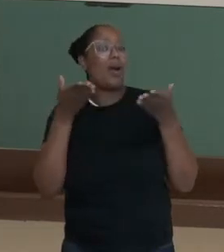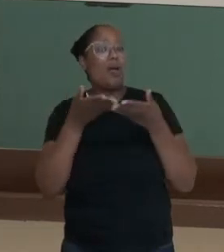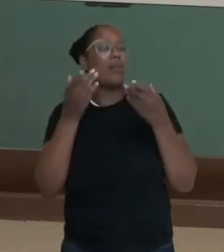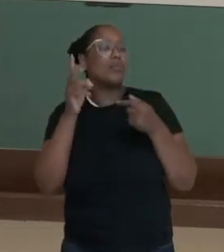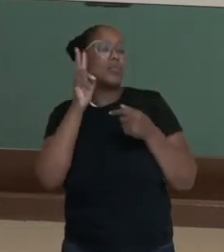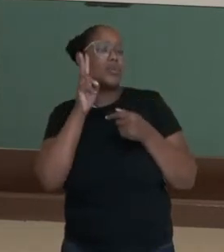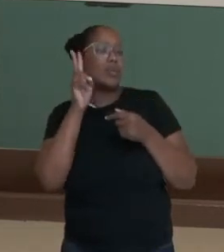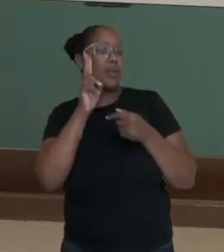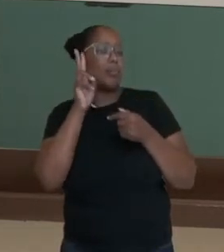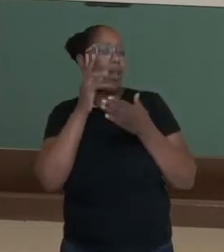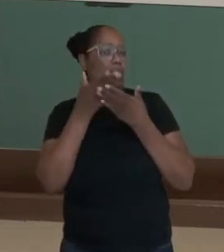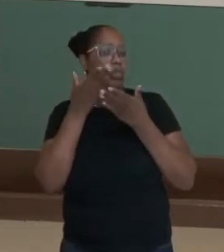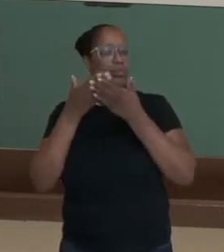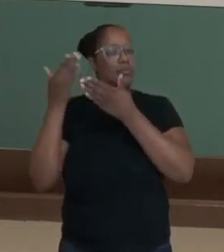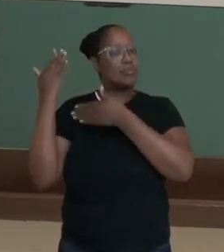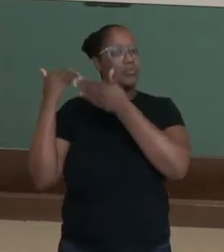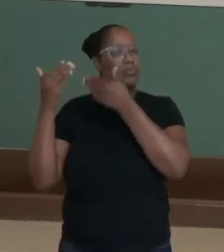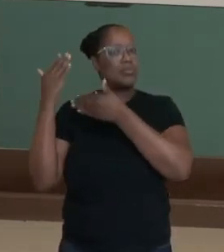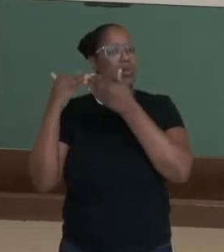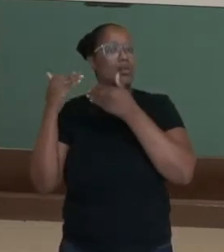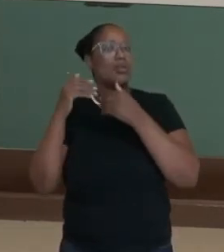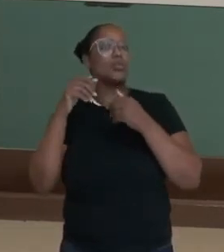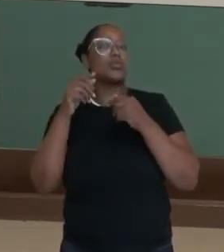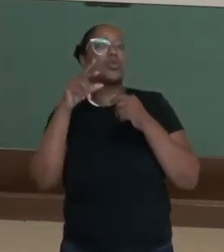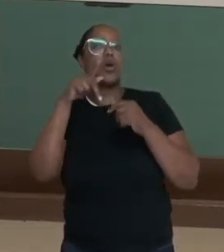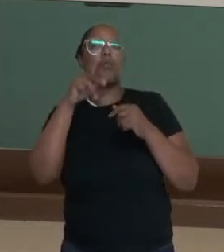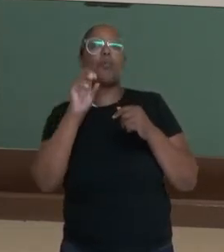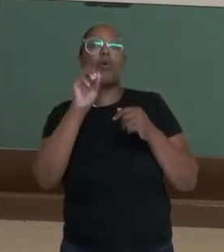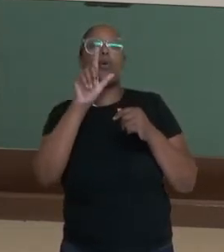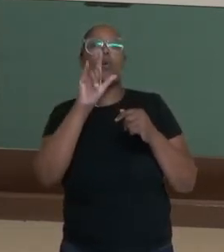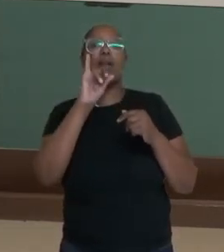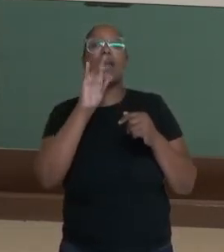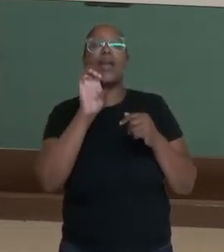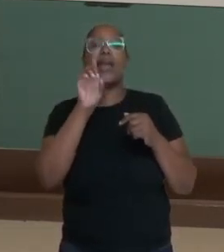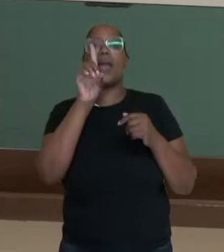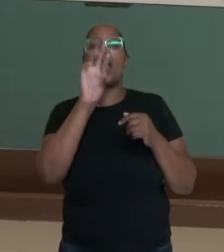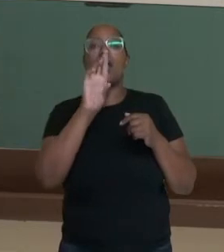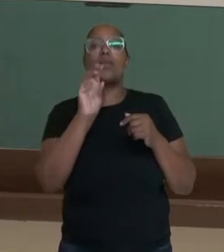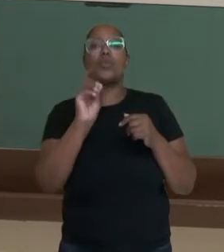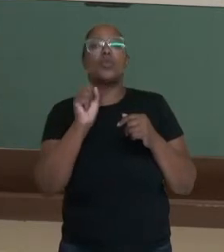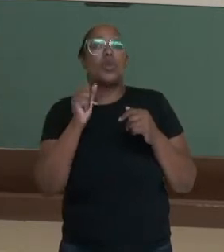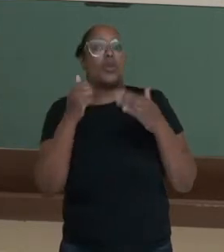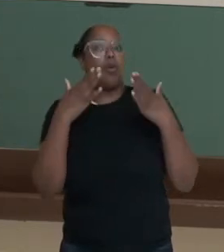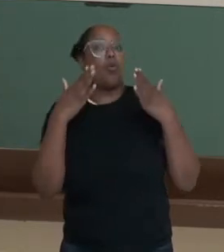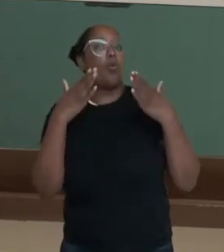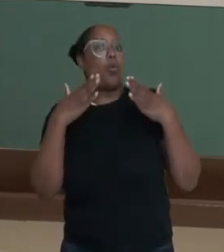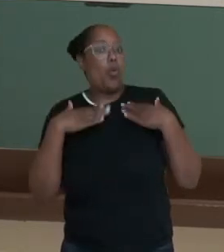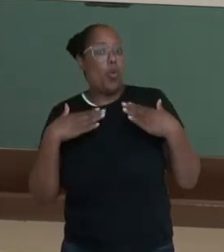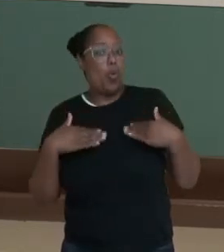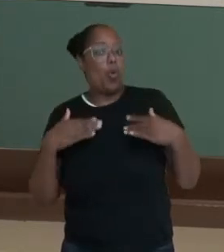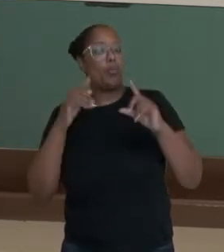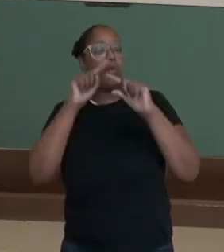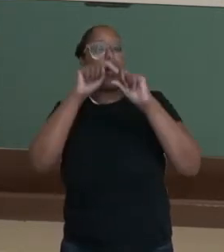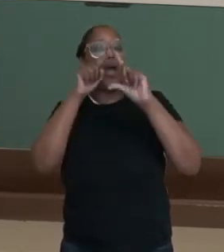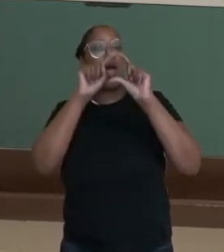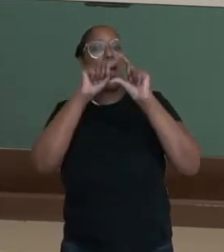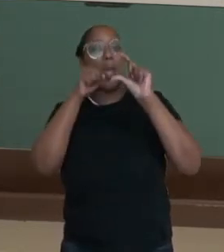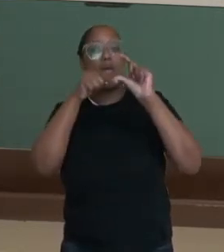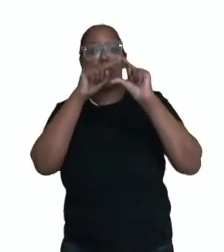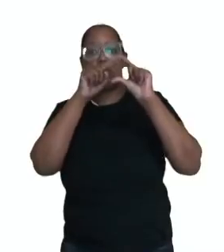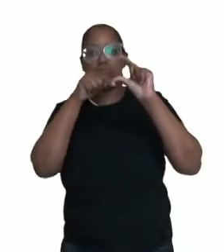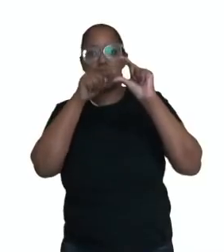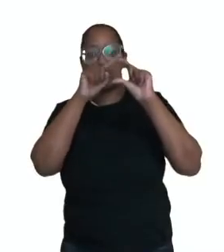para diferenciar de uns poliedros, o que é um corpo redondo e qual que vai ser a diferença entre eles. Bem,